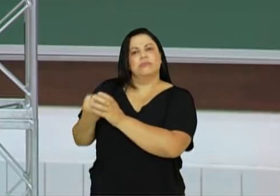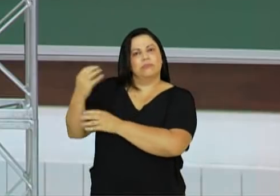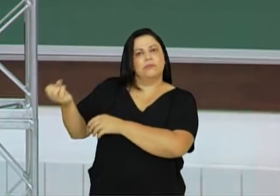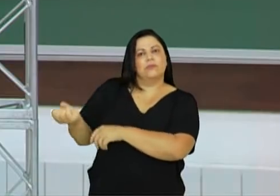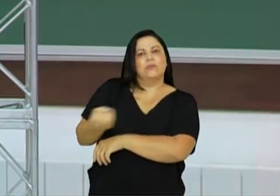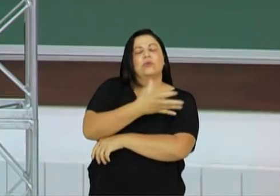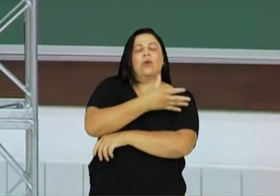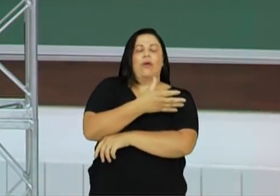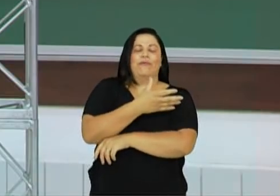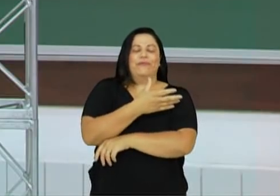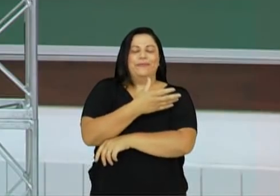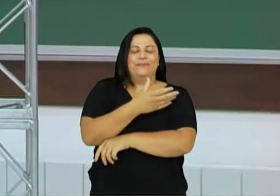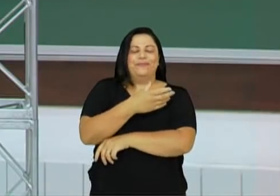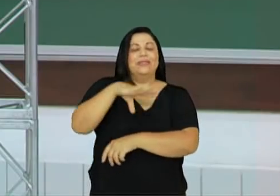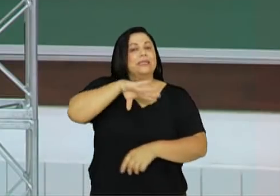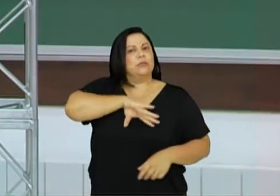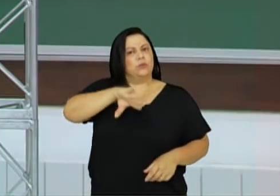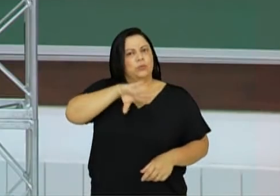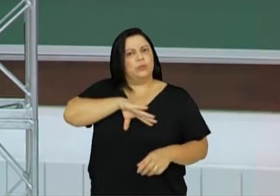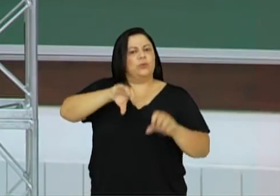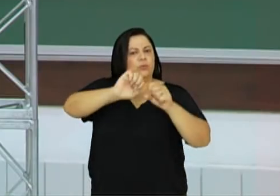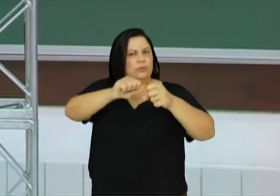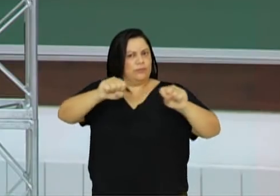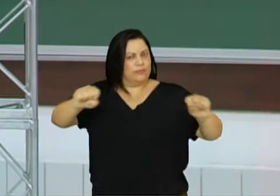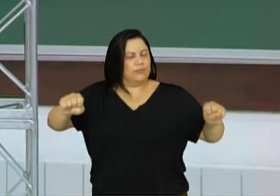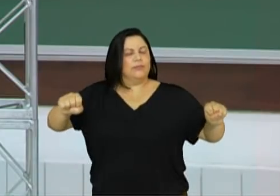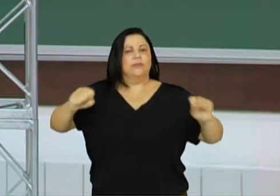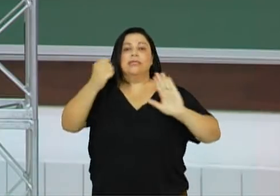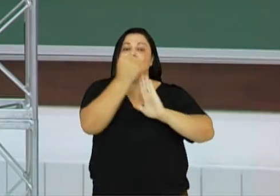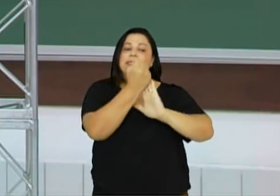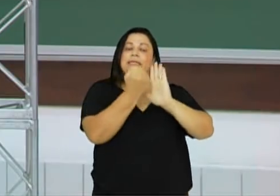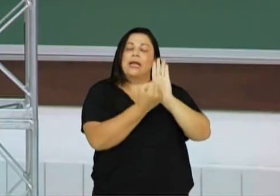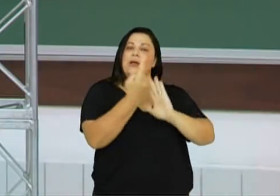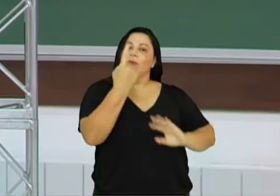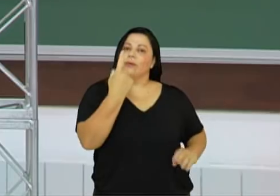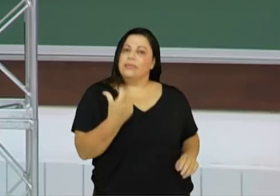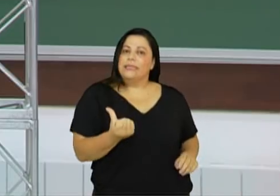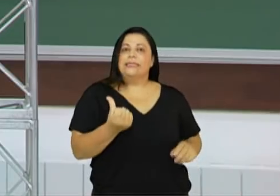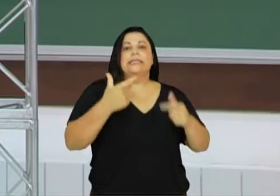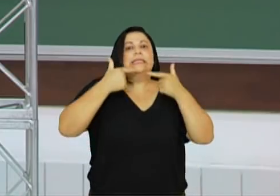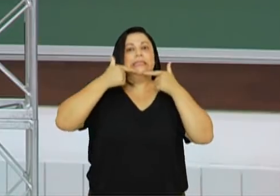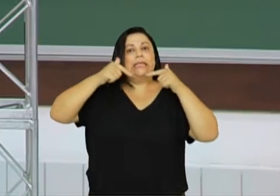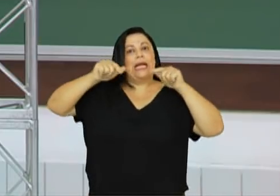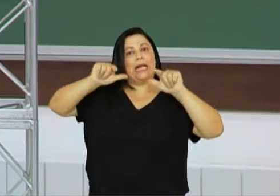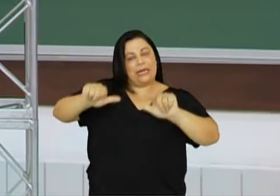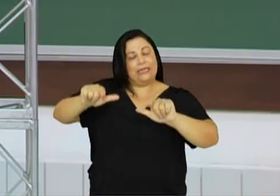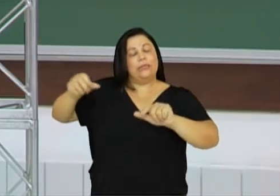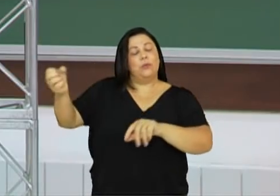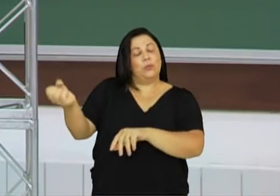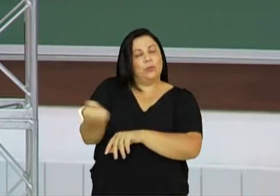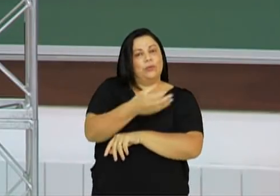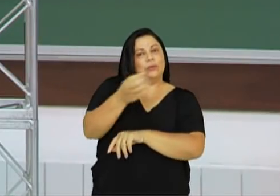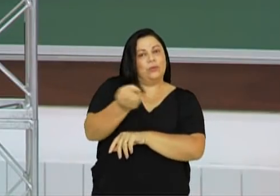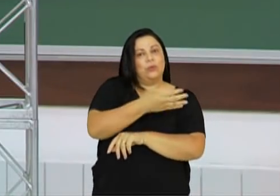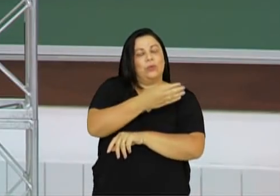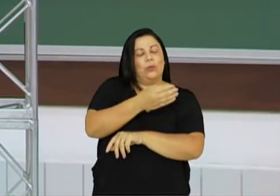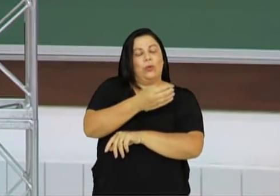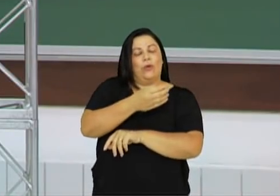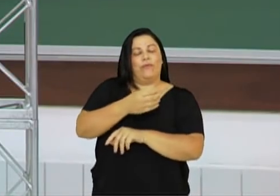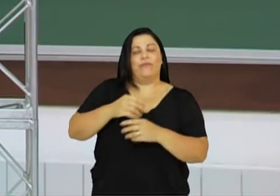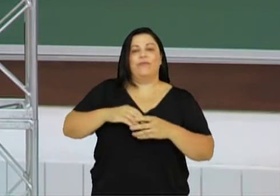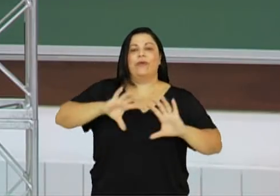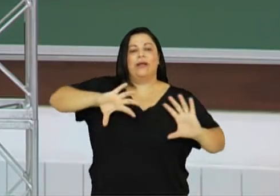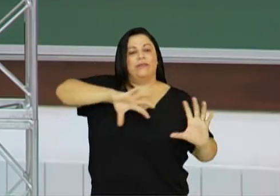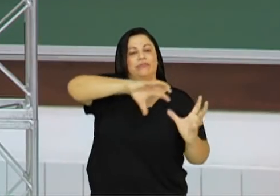caso português, com a expansão portuguesa no século XVI, essa língua neolatina vai chegar aí em 4